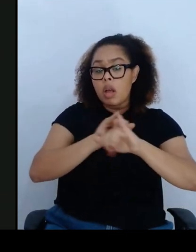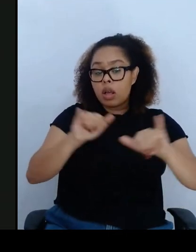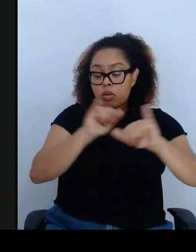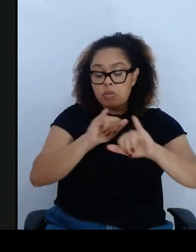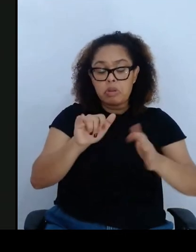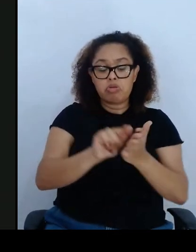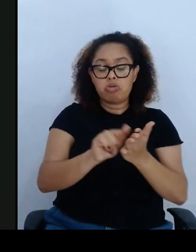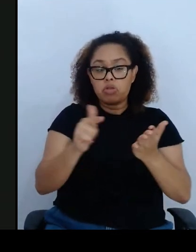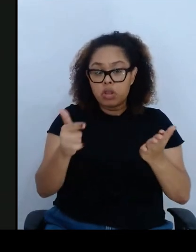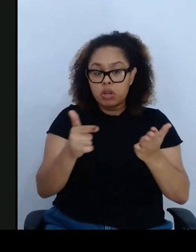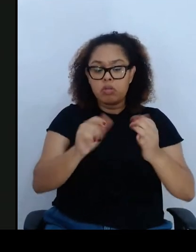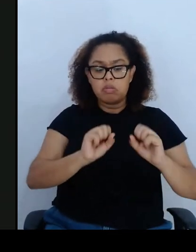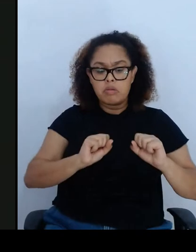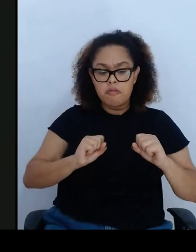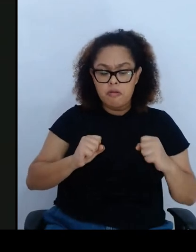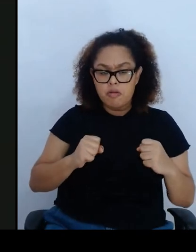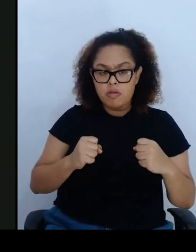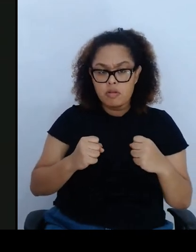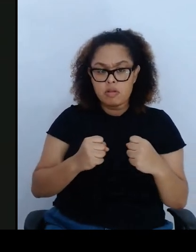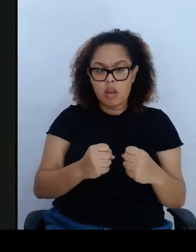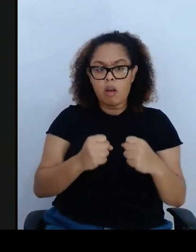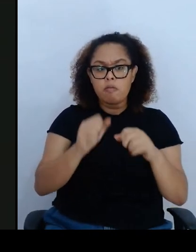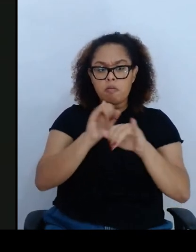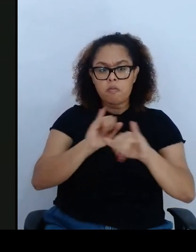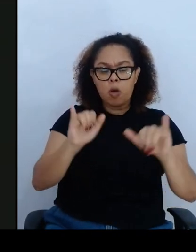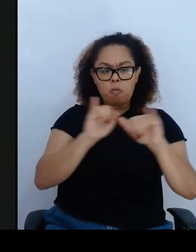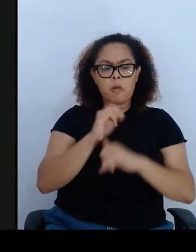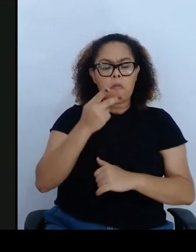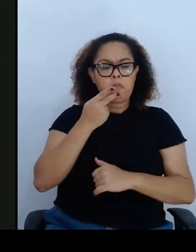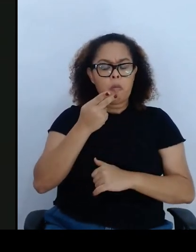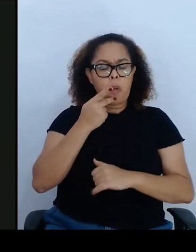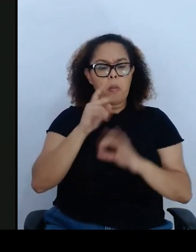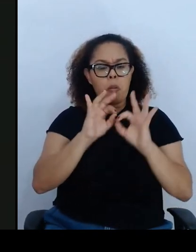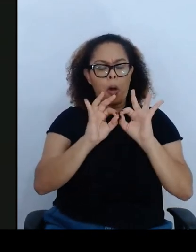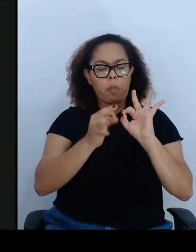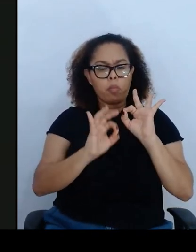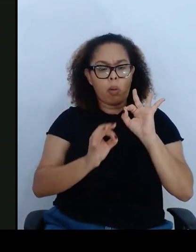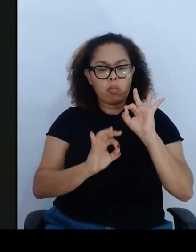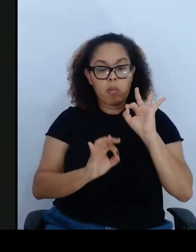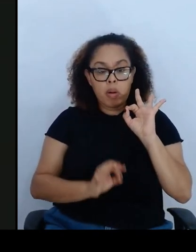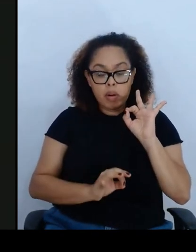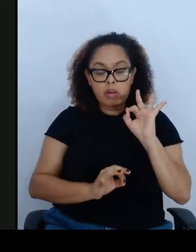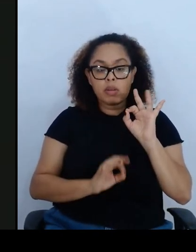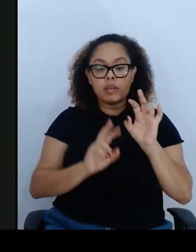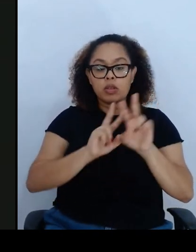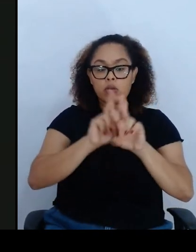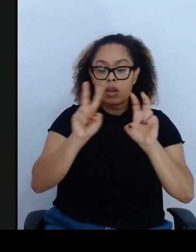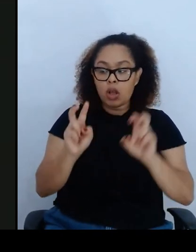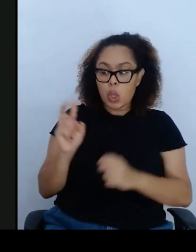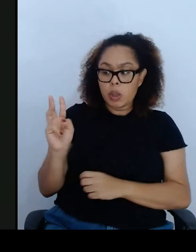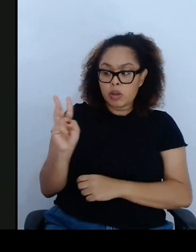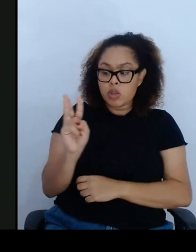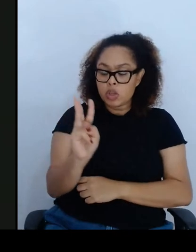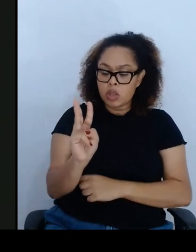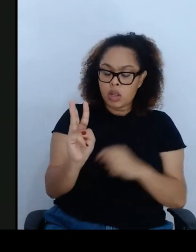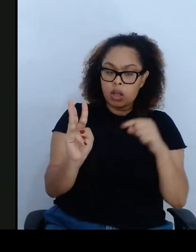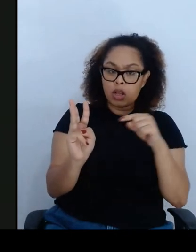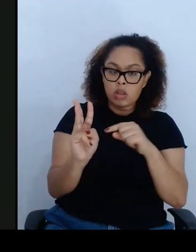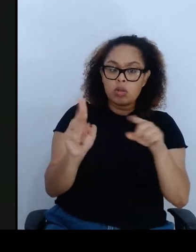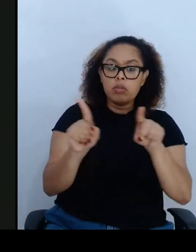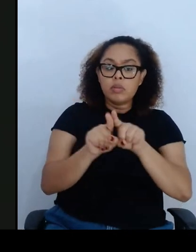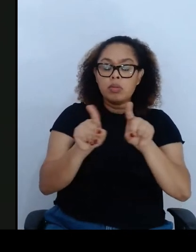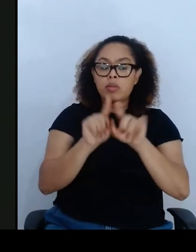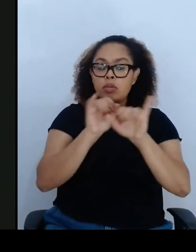se engajaram falando sobre os casos e toda a questão do escândalo